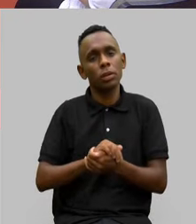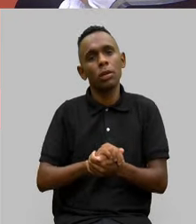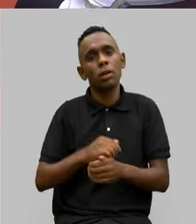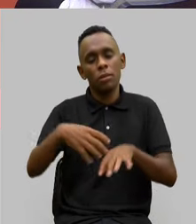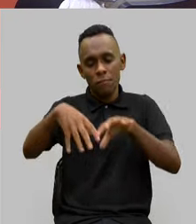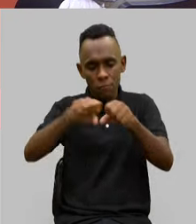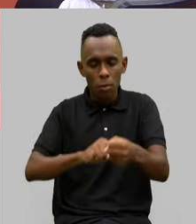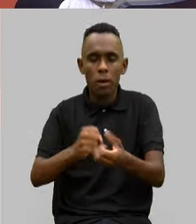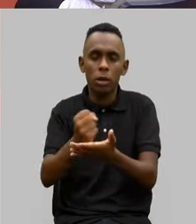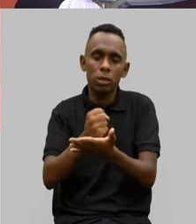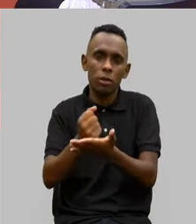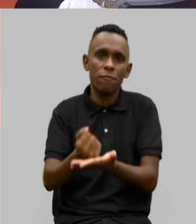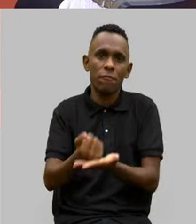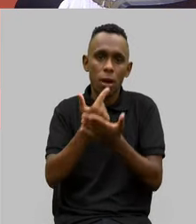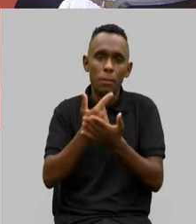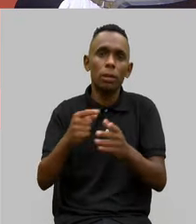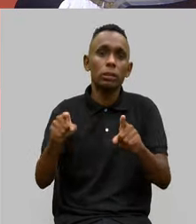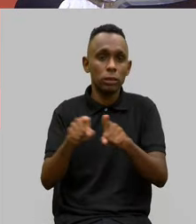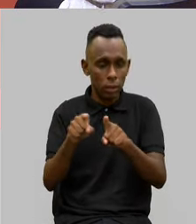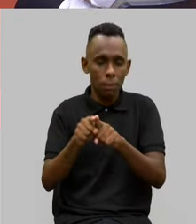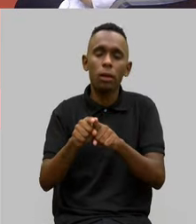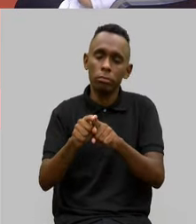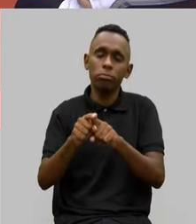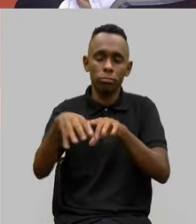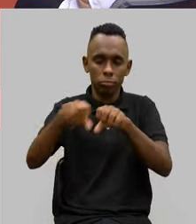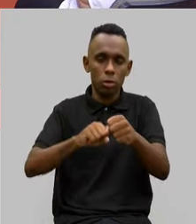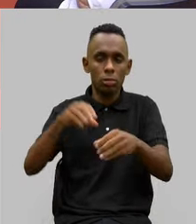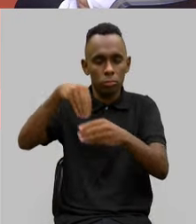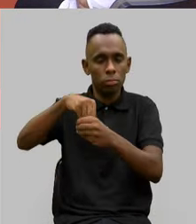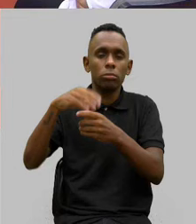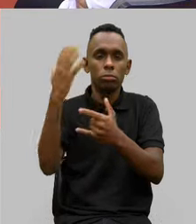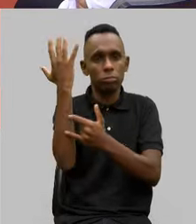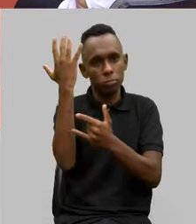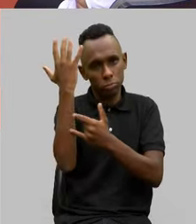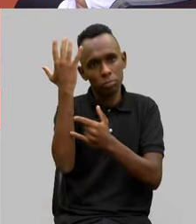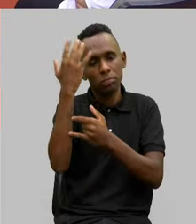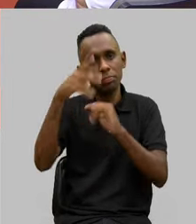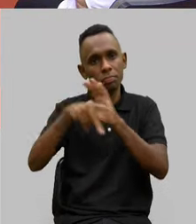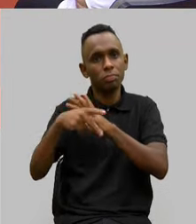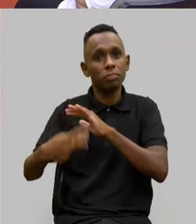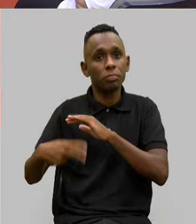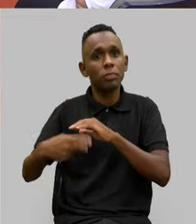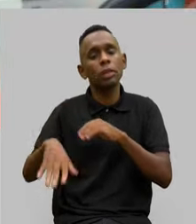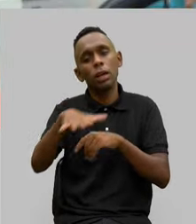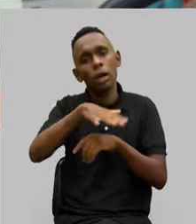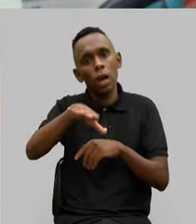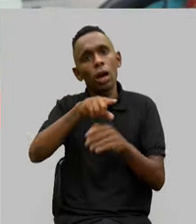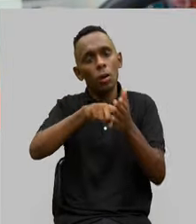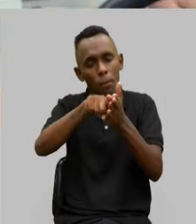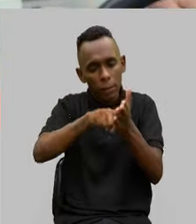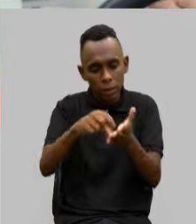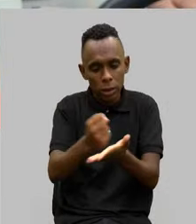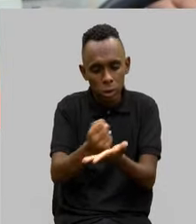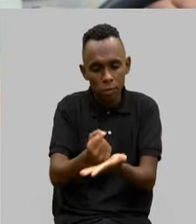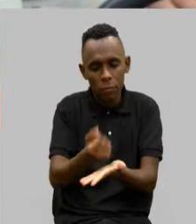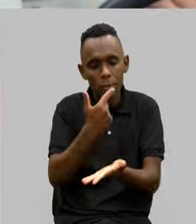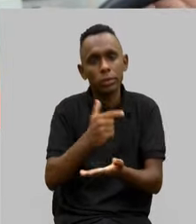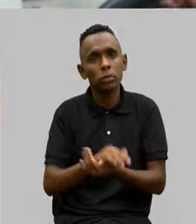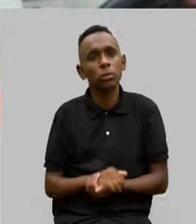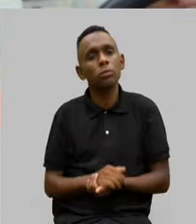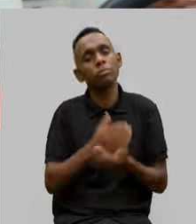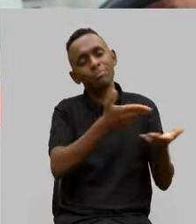em farmácia também pela nossa querida Universidade Federal de Minas Gerais em ciências farmacêuticos